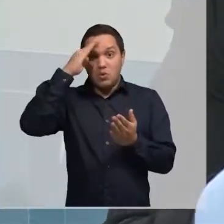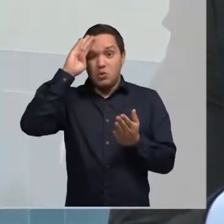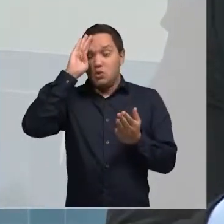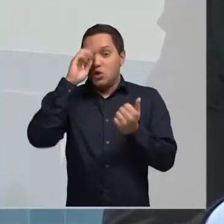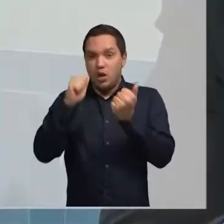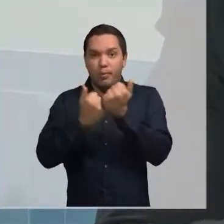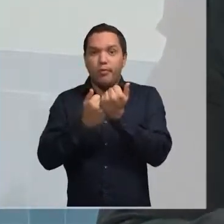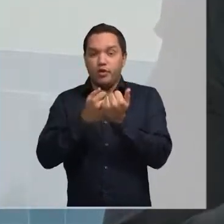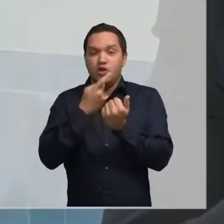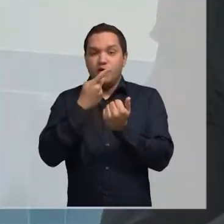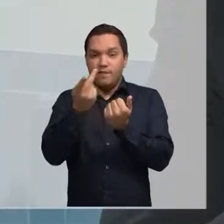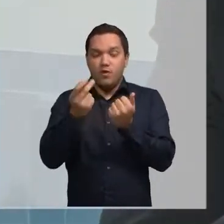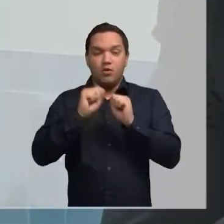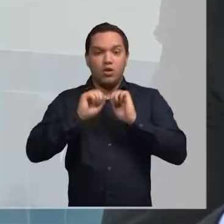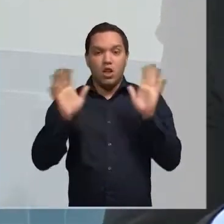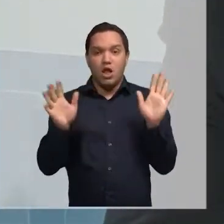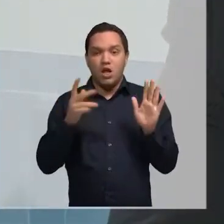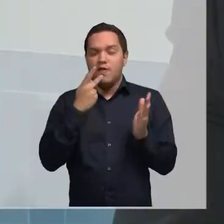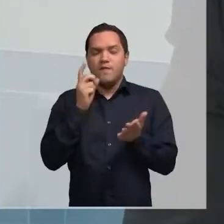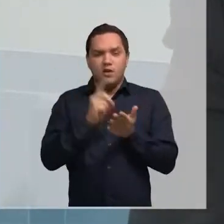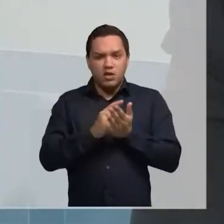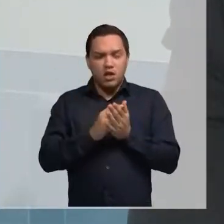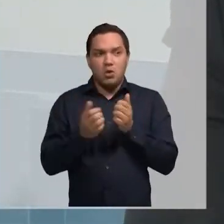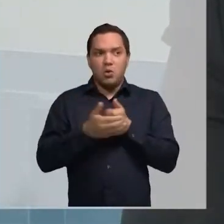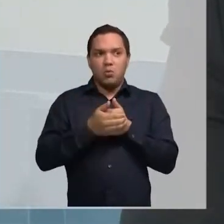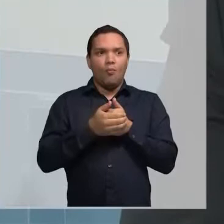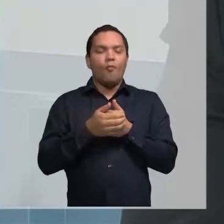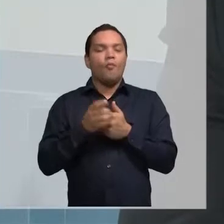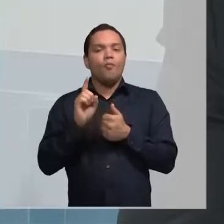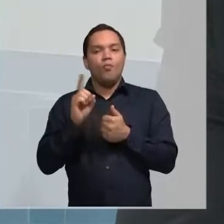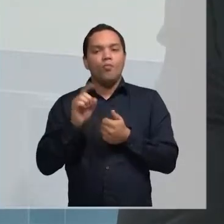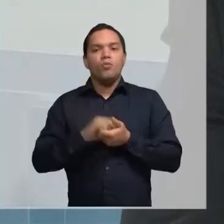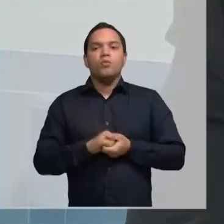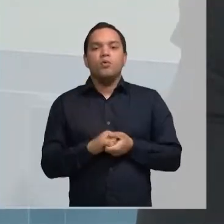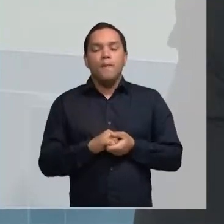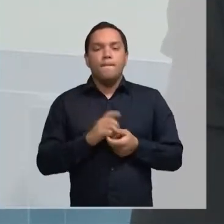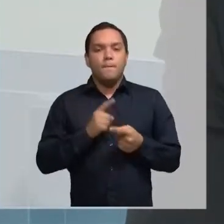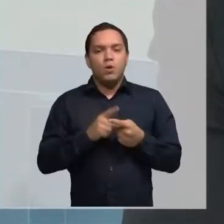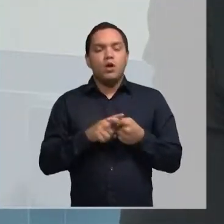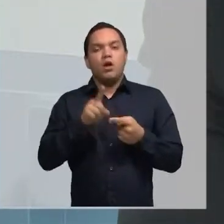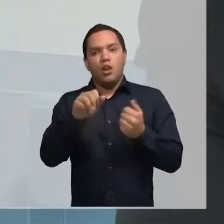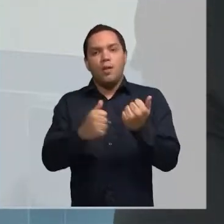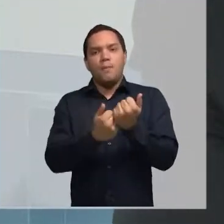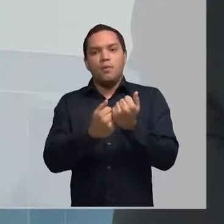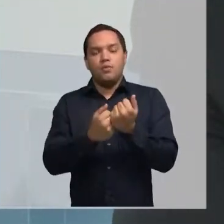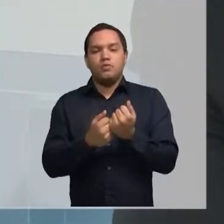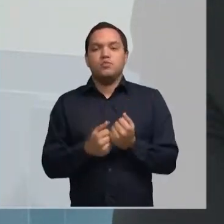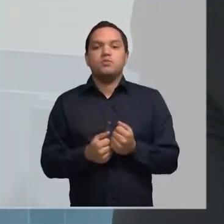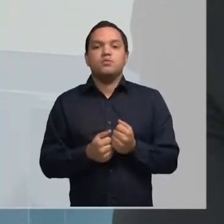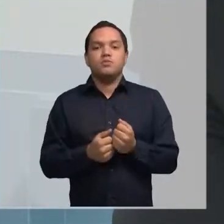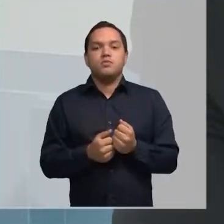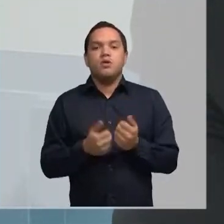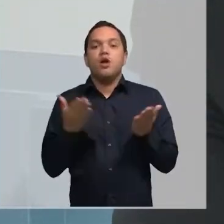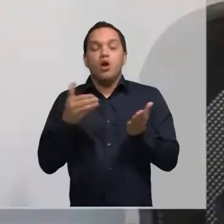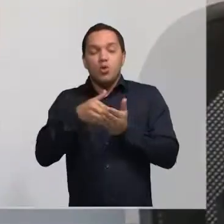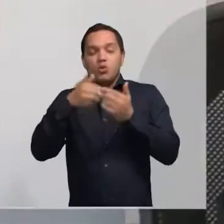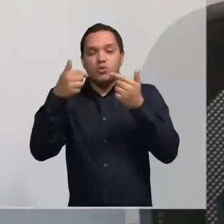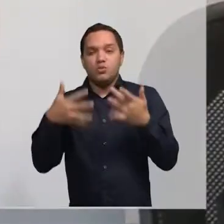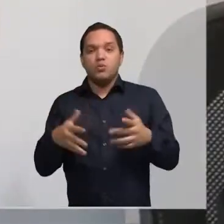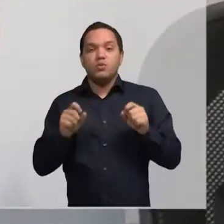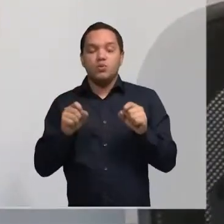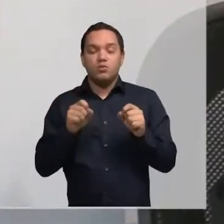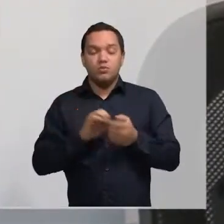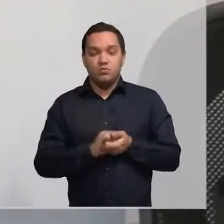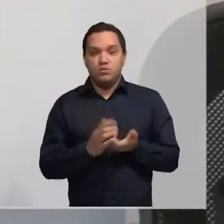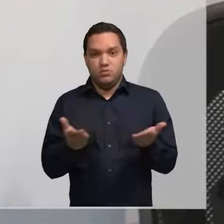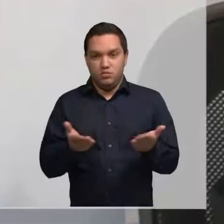é claro, e ele não esconde isso não. É claro quando ele não fala mal de uma coisa que aconteceu. Só para finalizar o segundo bloco, é indiscutível que